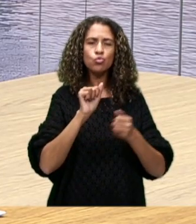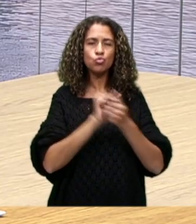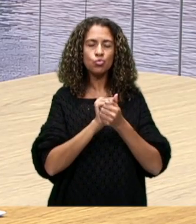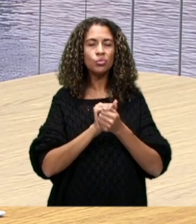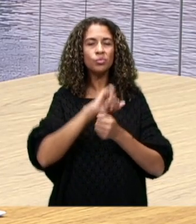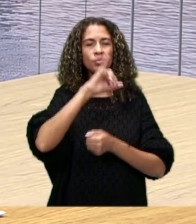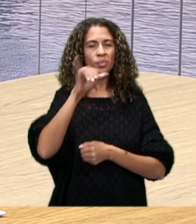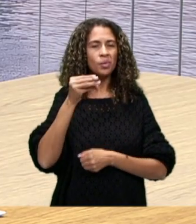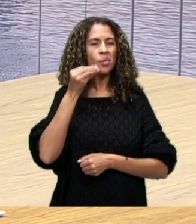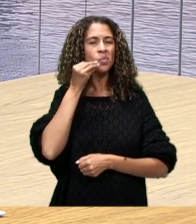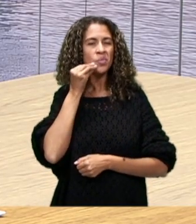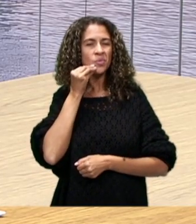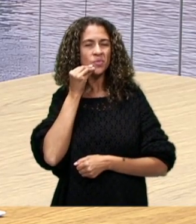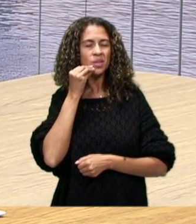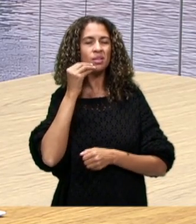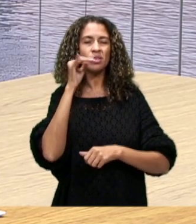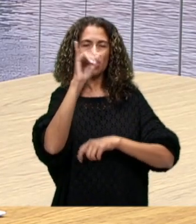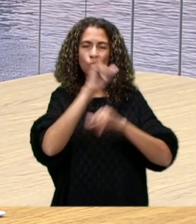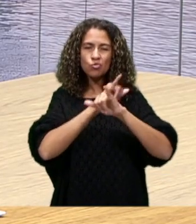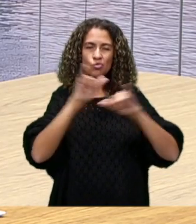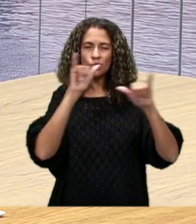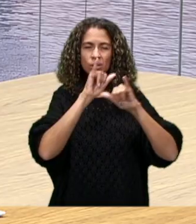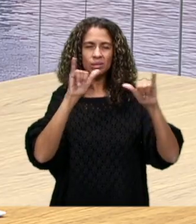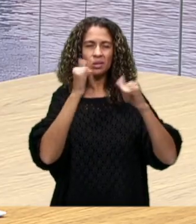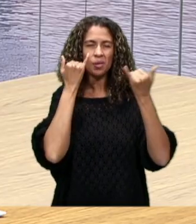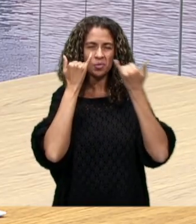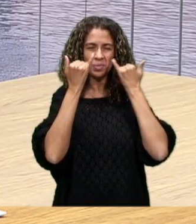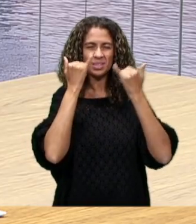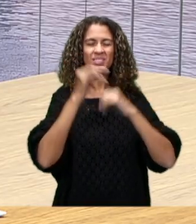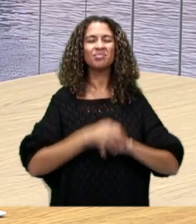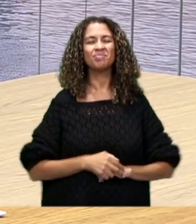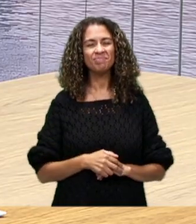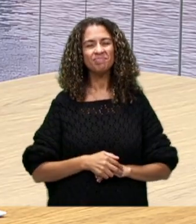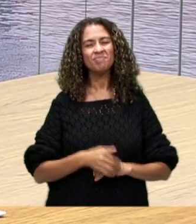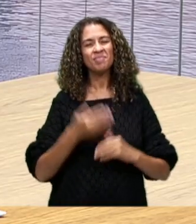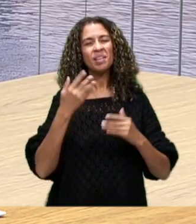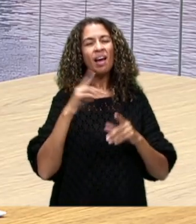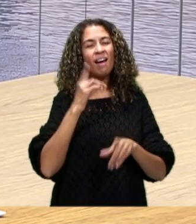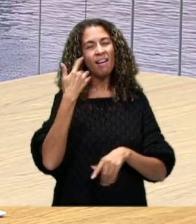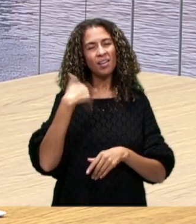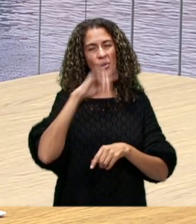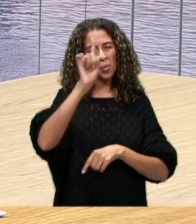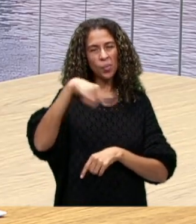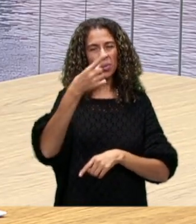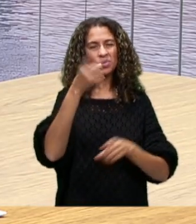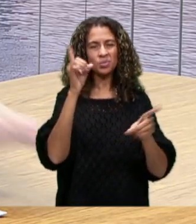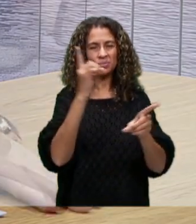boa e correta informação, sempre circular. Até o próximo Câmara Aberta.